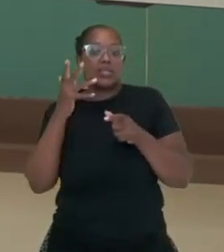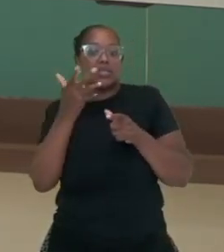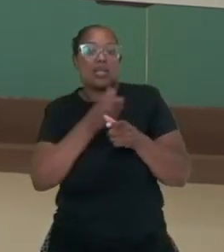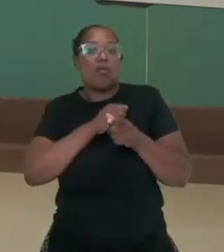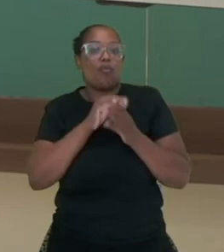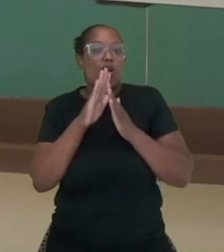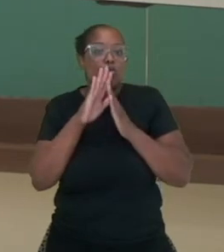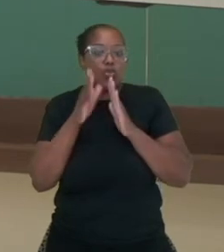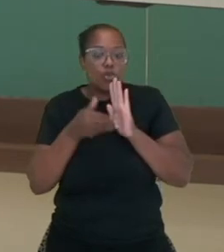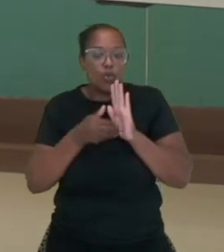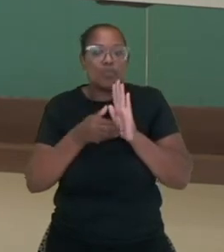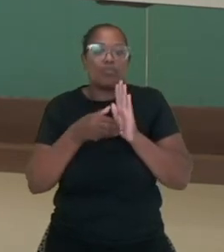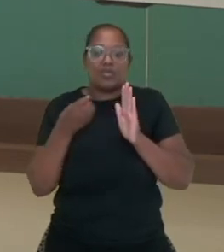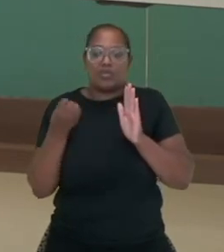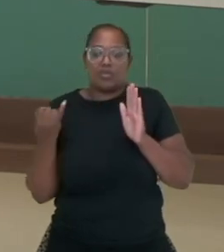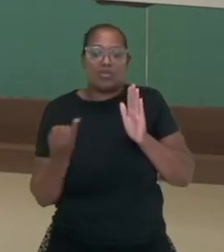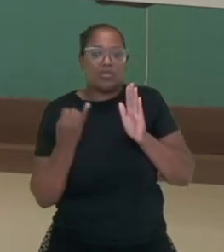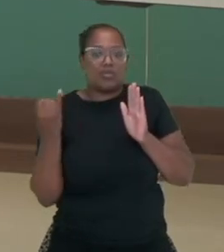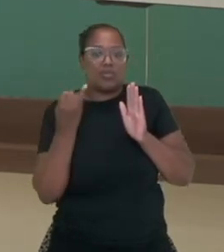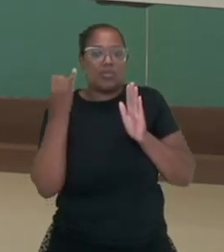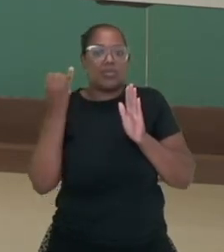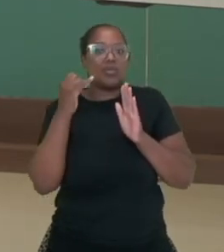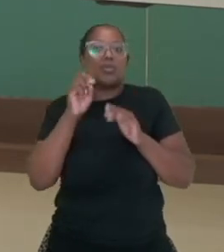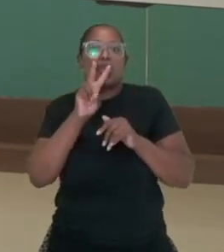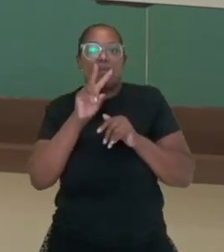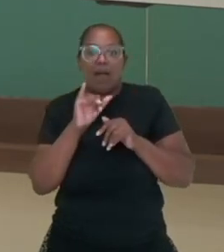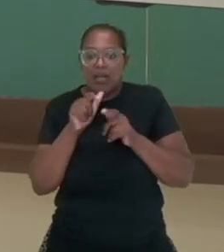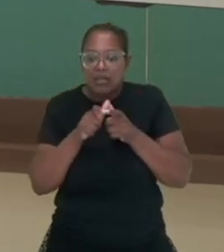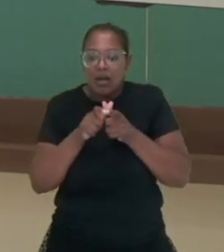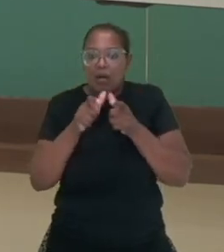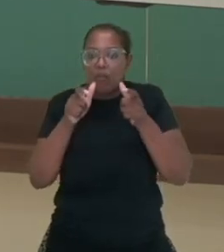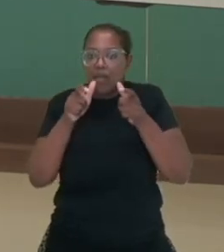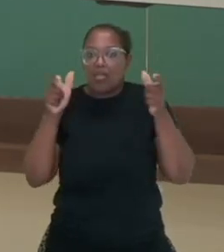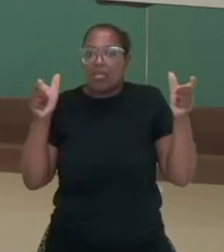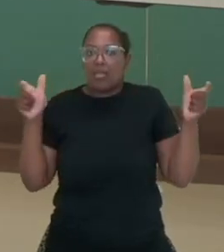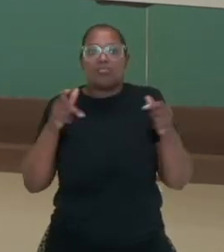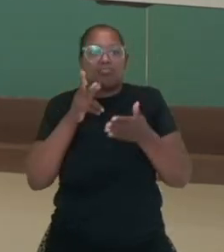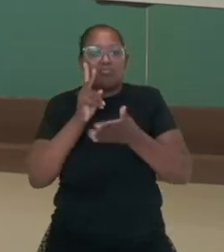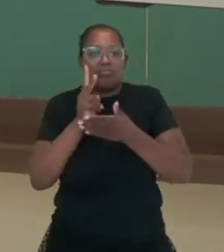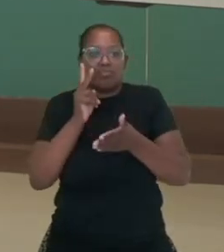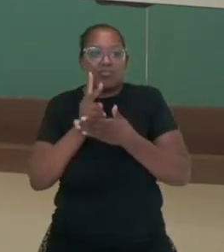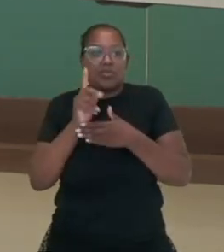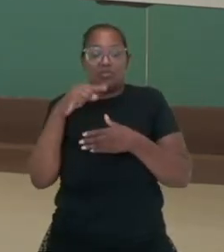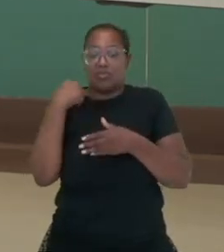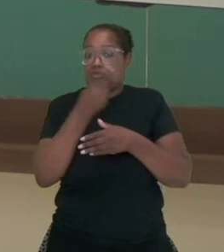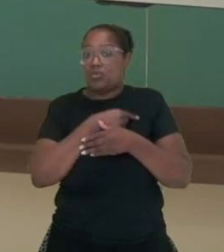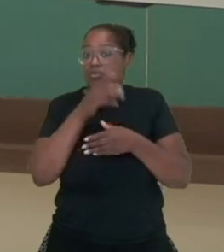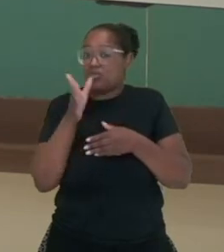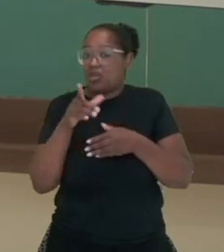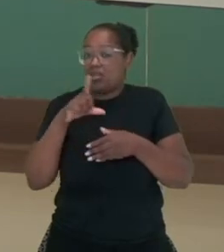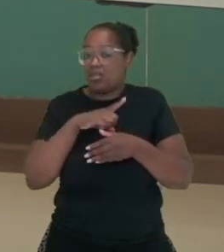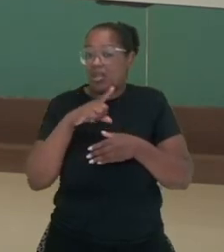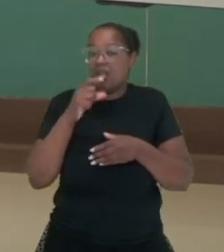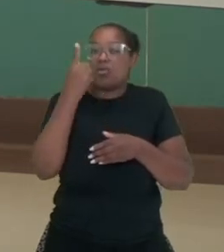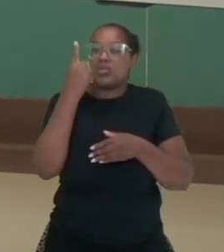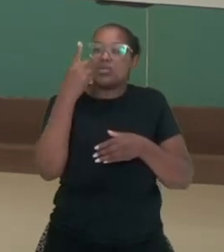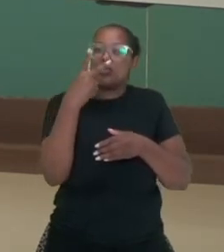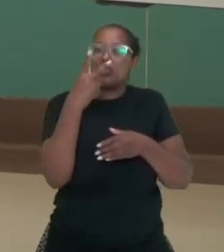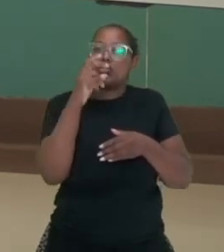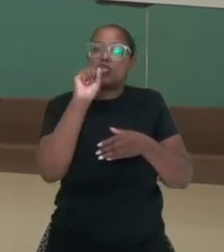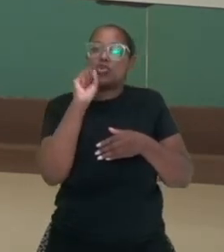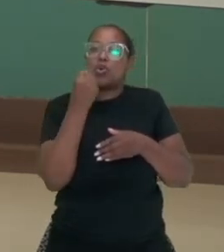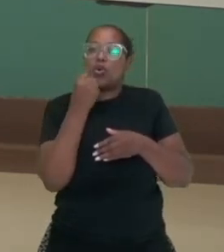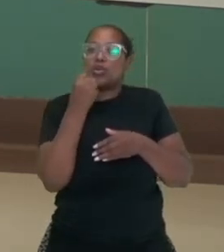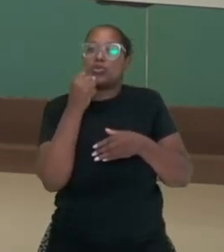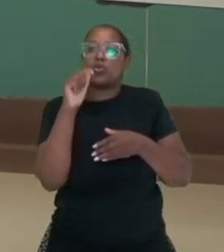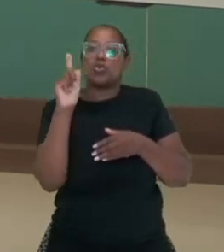esse espaço dedicado ao armazenamento vem crescendo cada vez mais, né? Hoje já temos smartphones aí com 128 GB